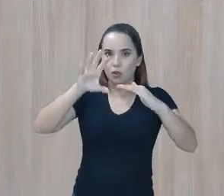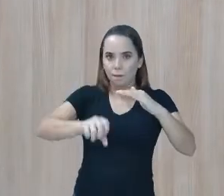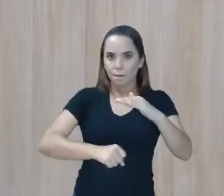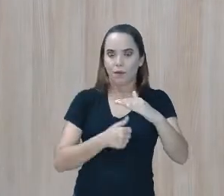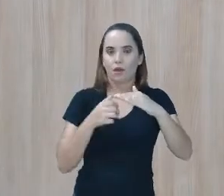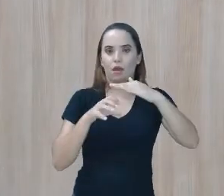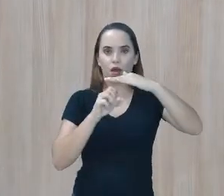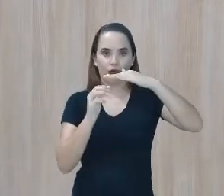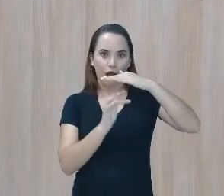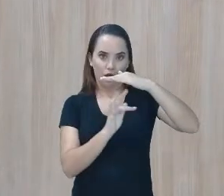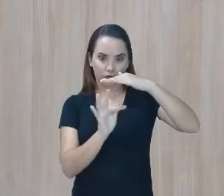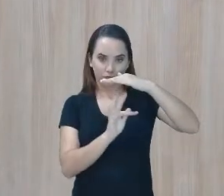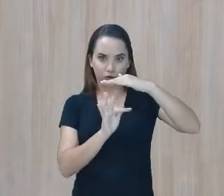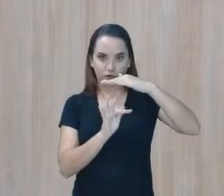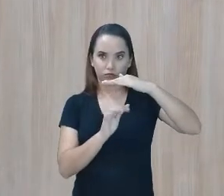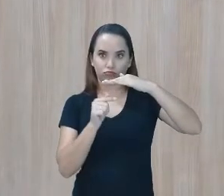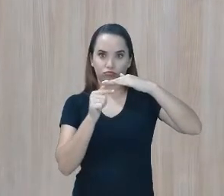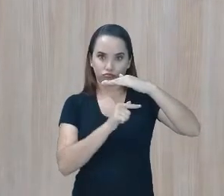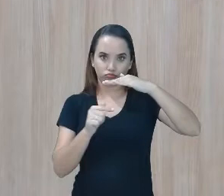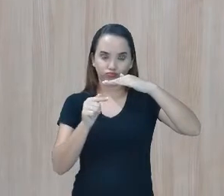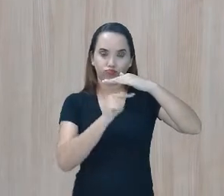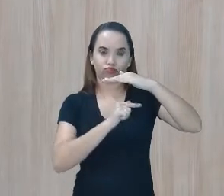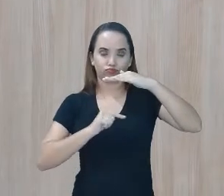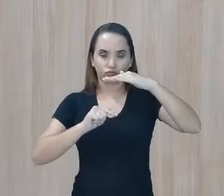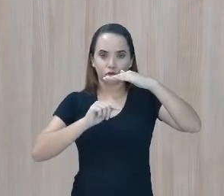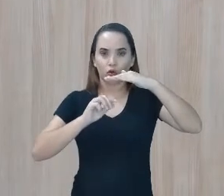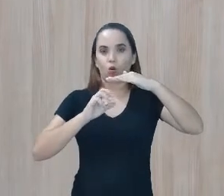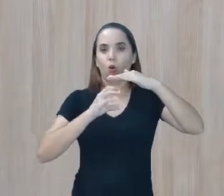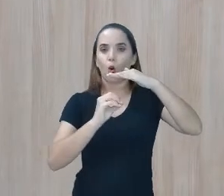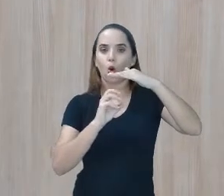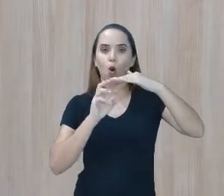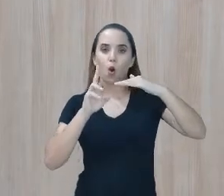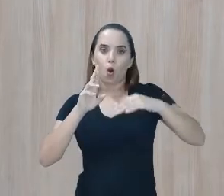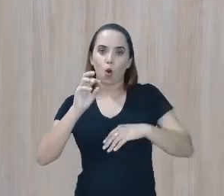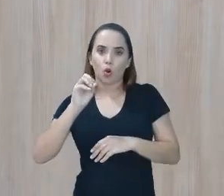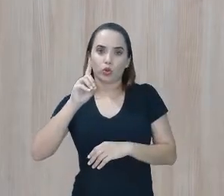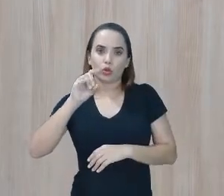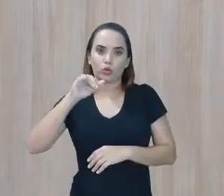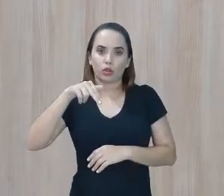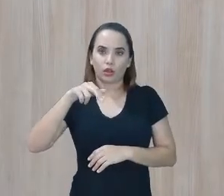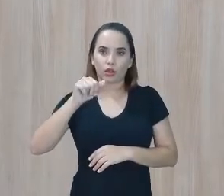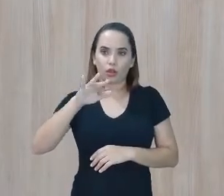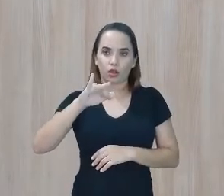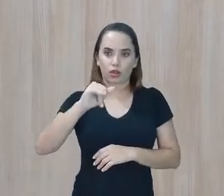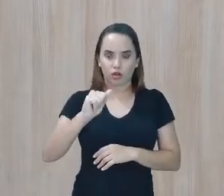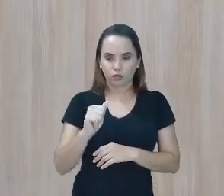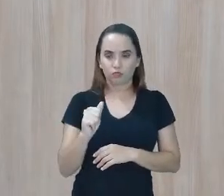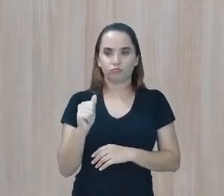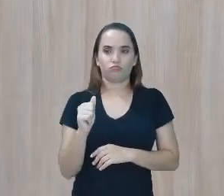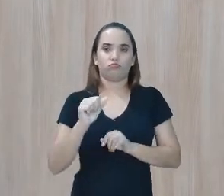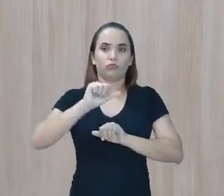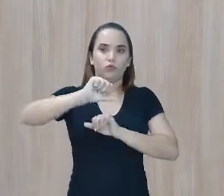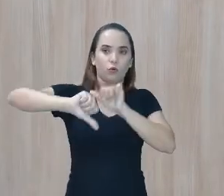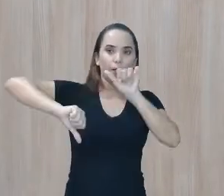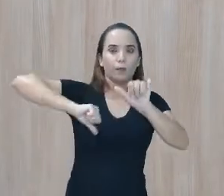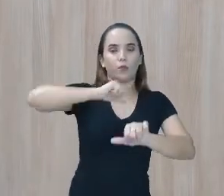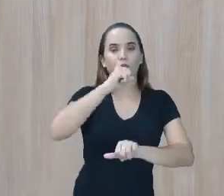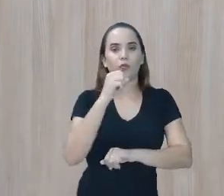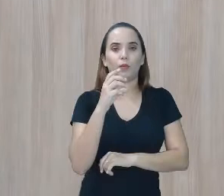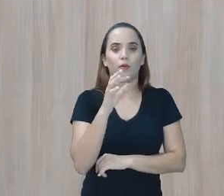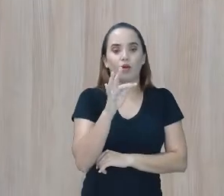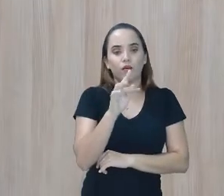estando ela na forma de uma fração ordinária, eu vou transformar essa fração ordinária em uma